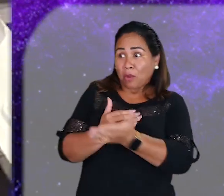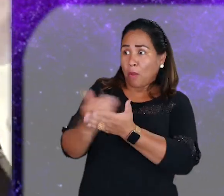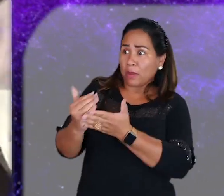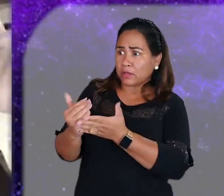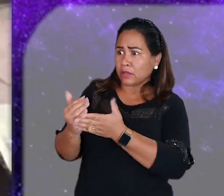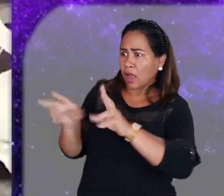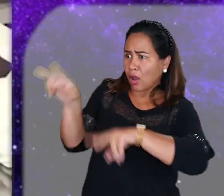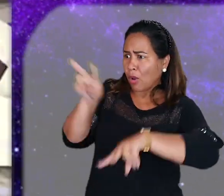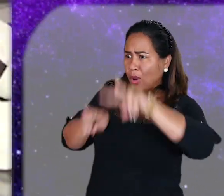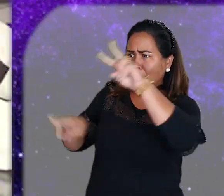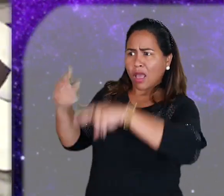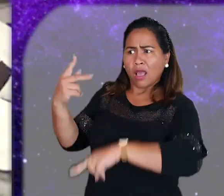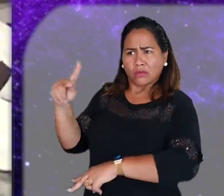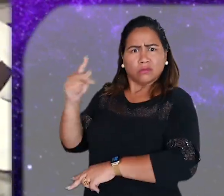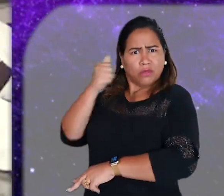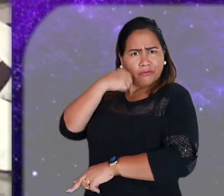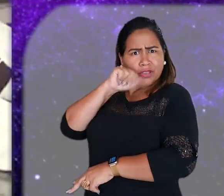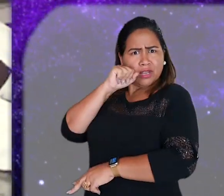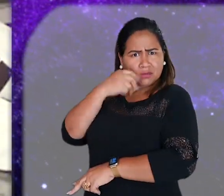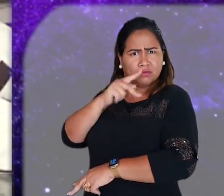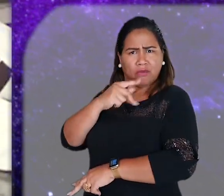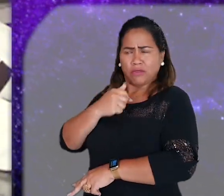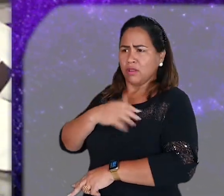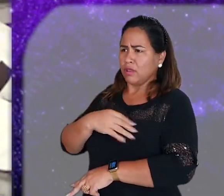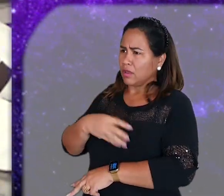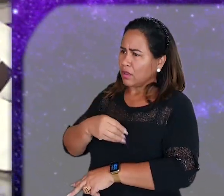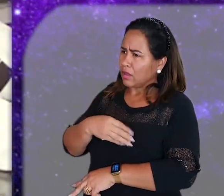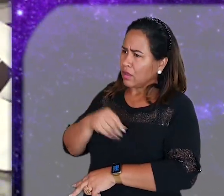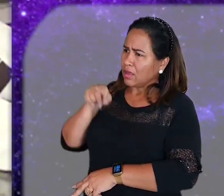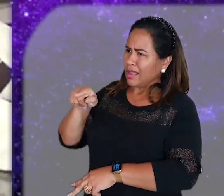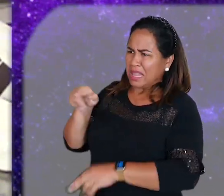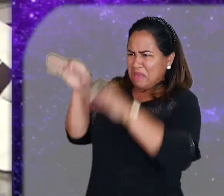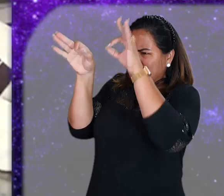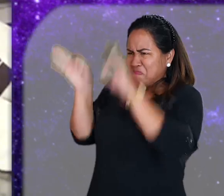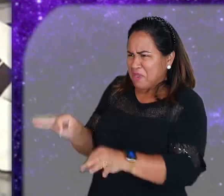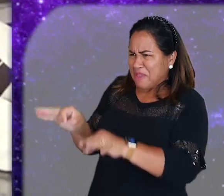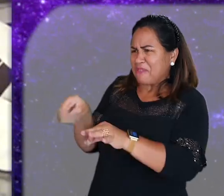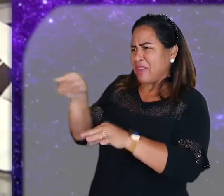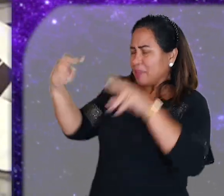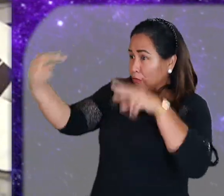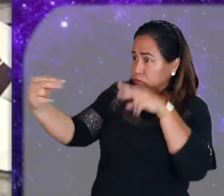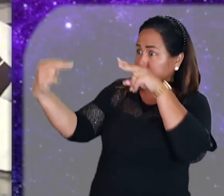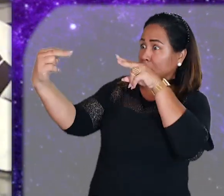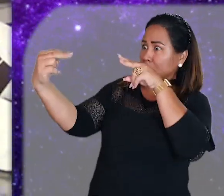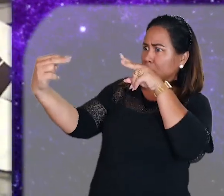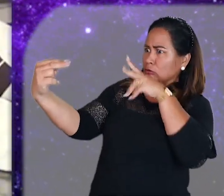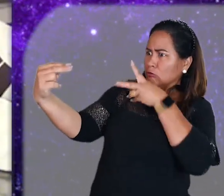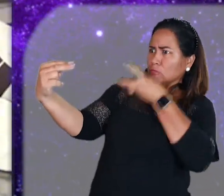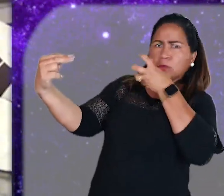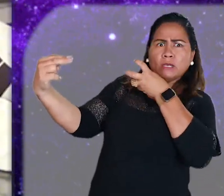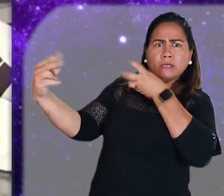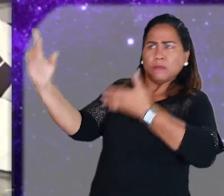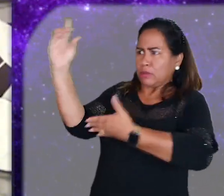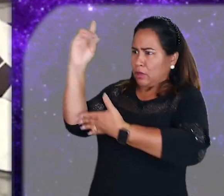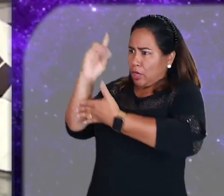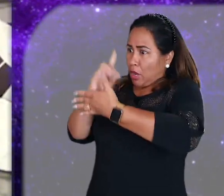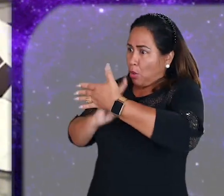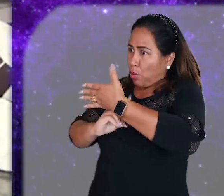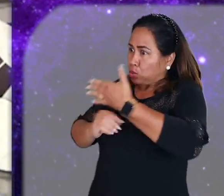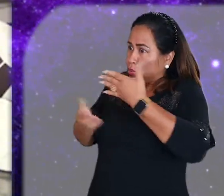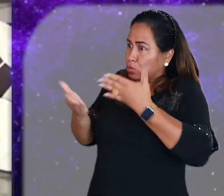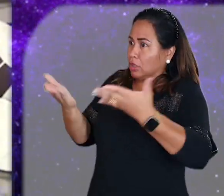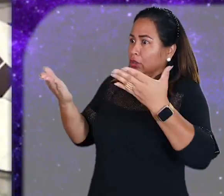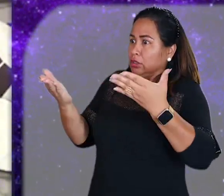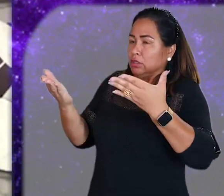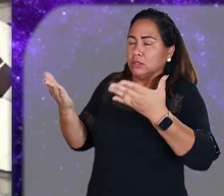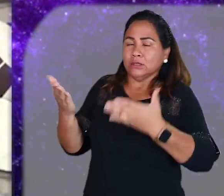Quando você começar a olhar dentro dos olhos da tua filha e você vê Deus dentro dos olhos dela que ela é perfeita do jeito que ela é e que se ela te escolheu como mãe existe